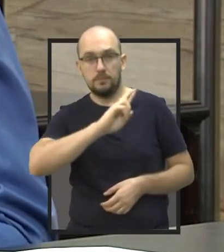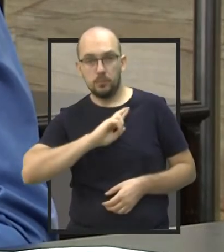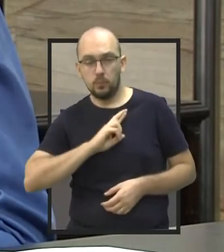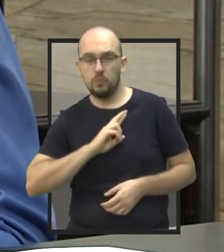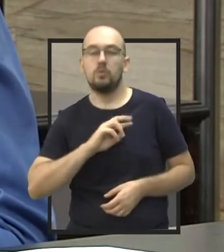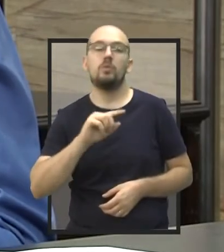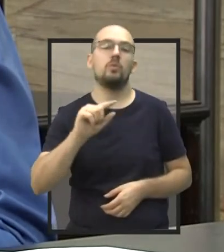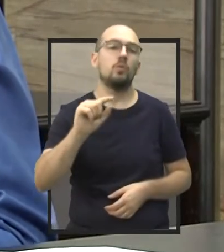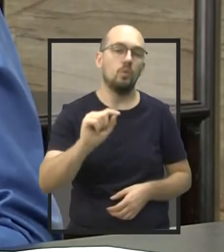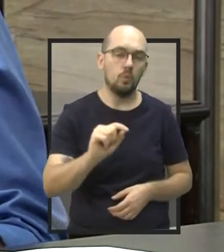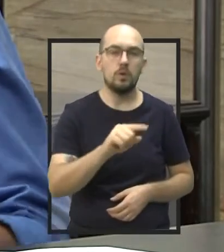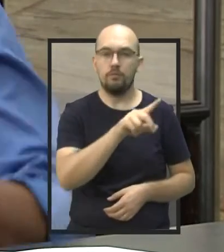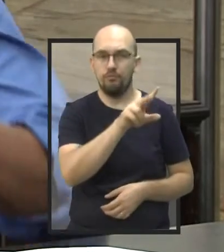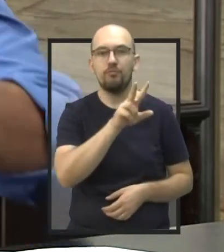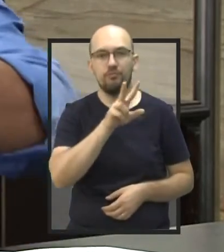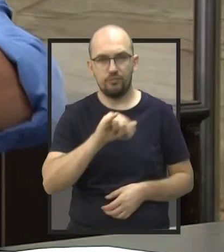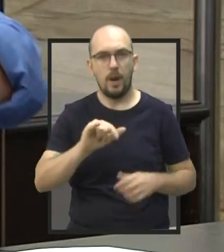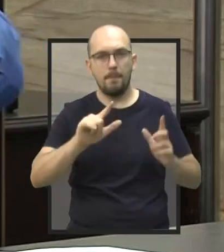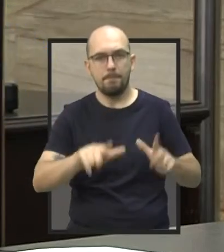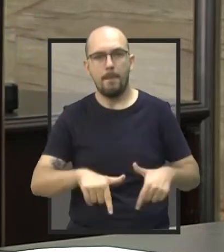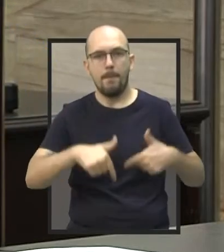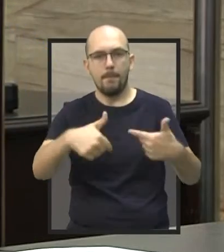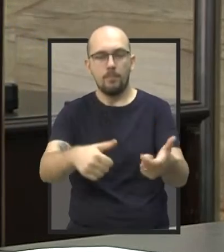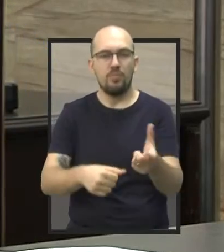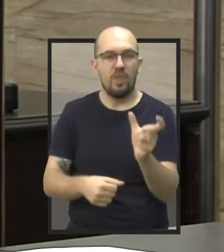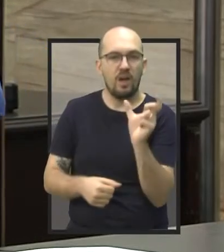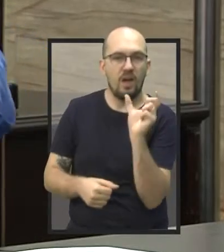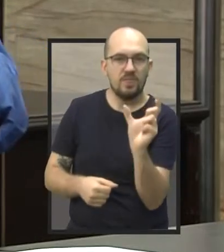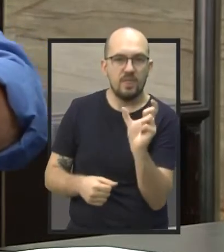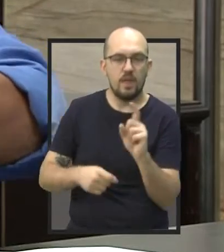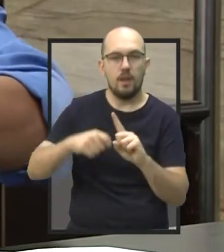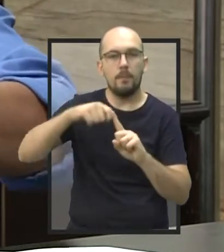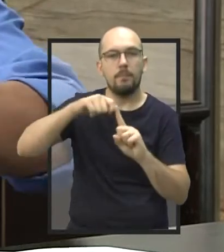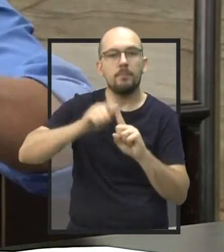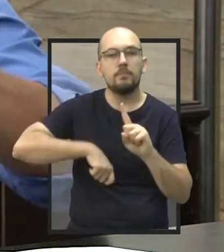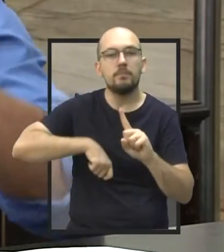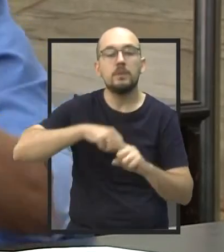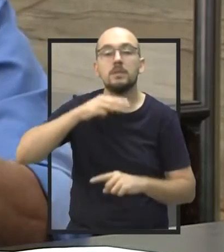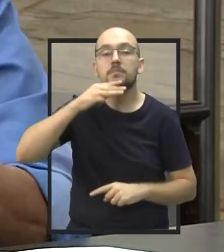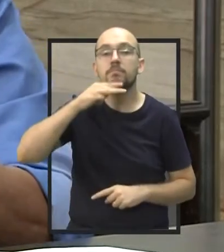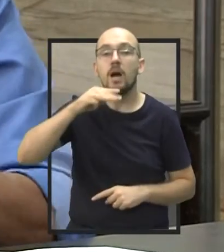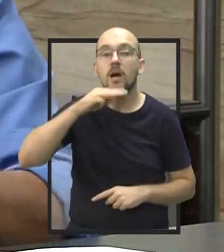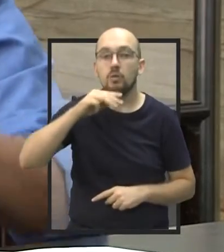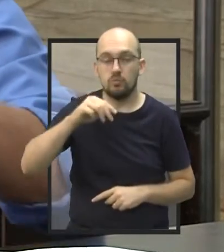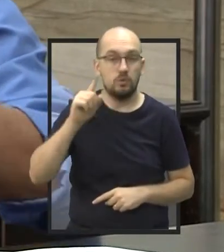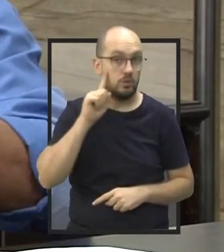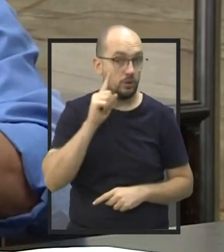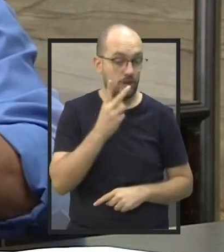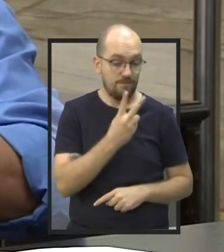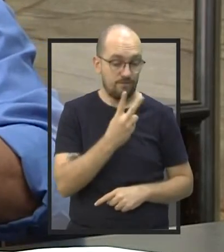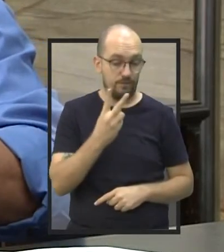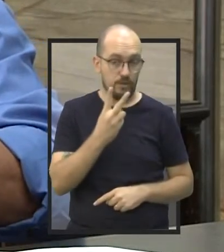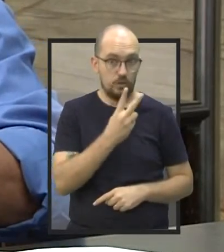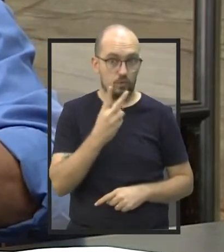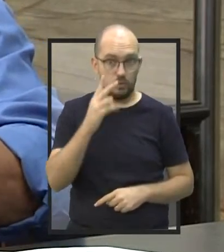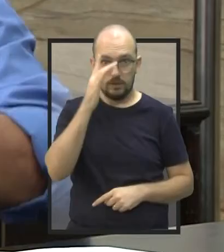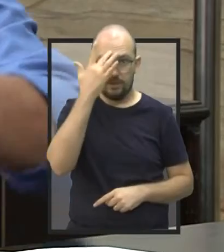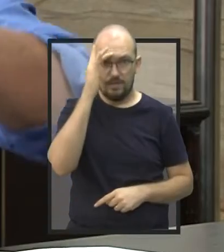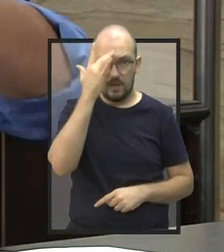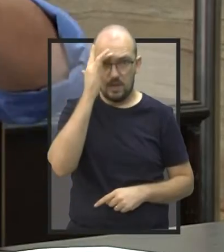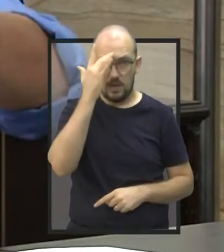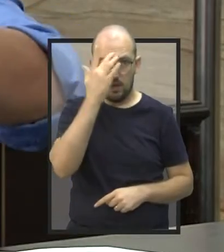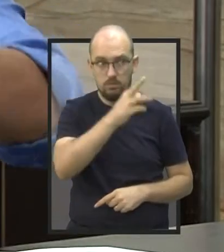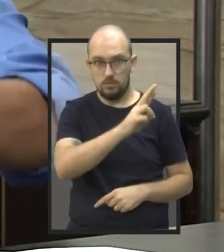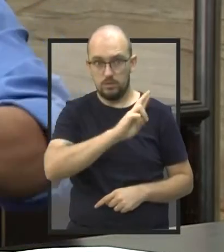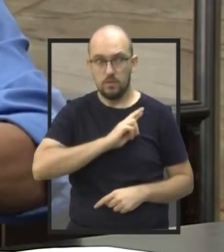que seria providenciada as carteiras no mês de março. No dia 22 de fevereiro, uma resposta de um